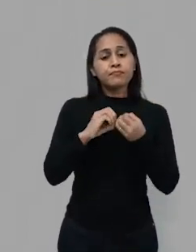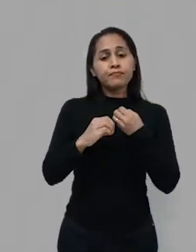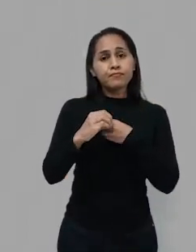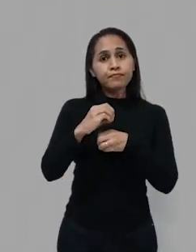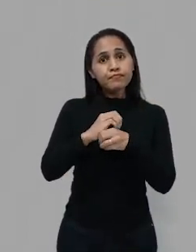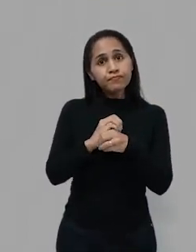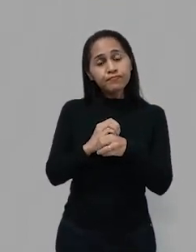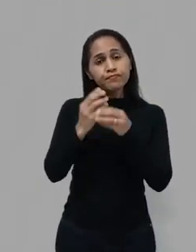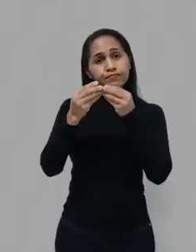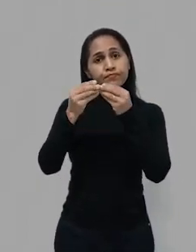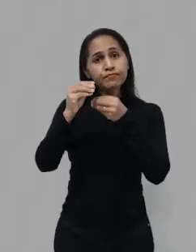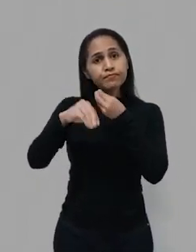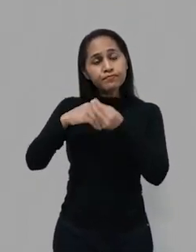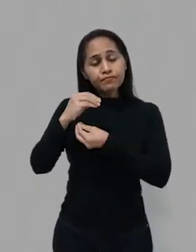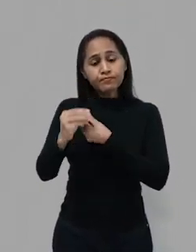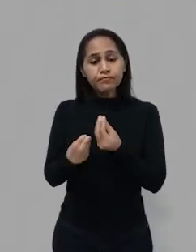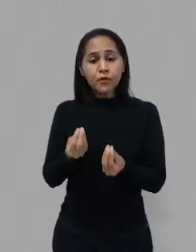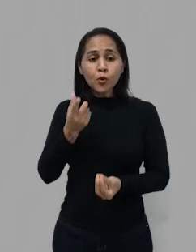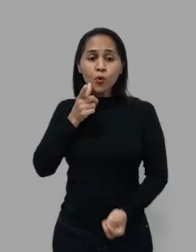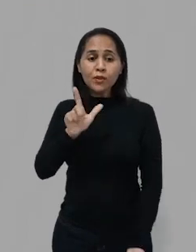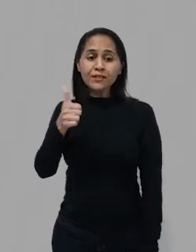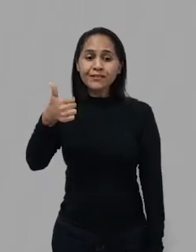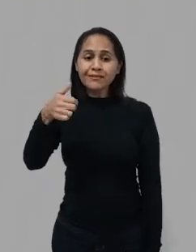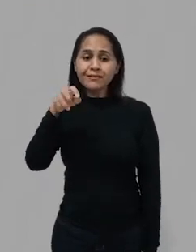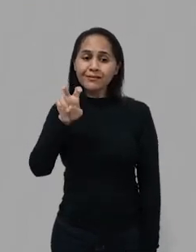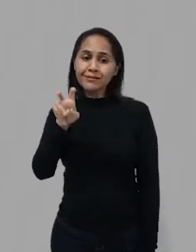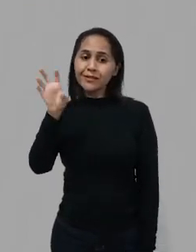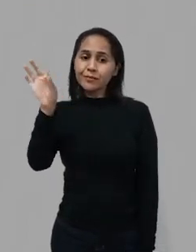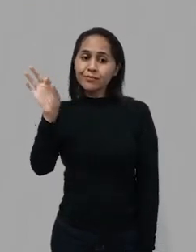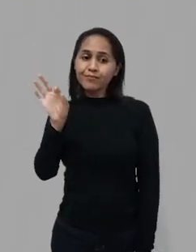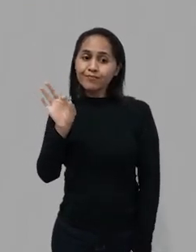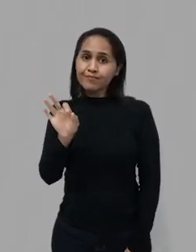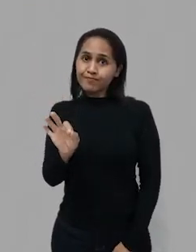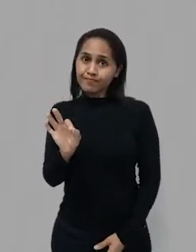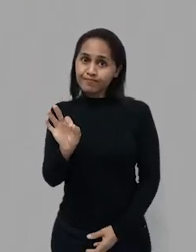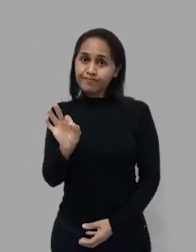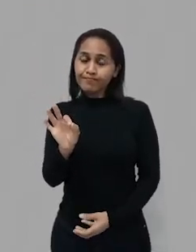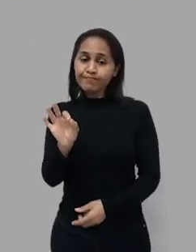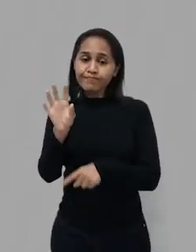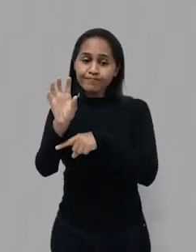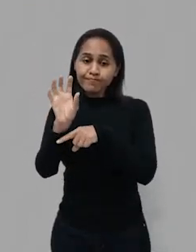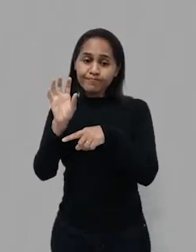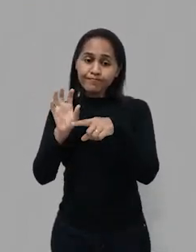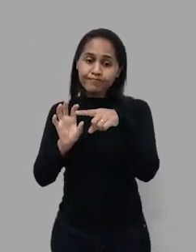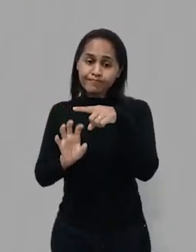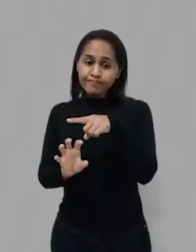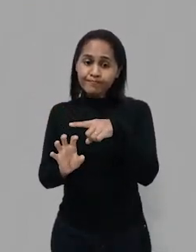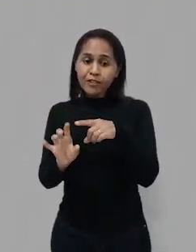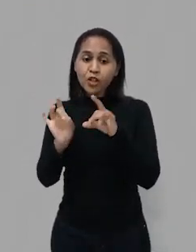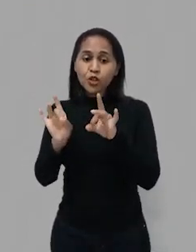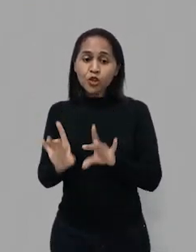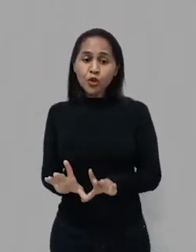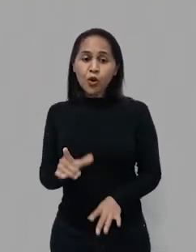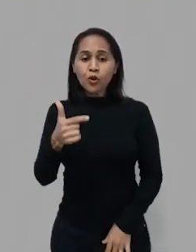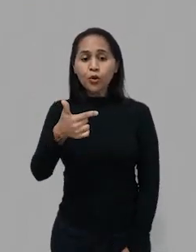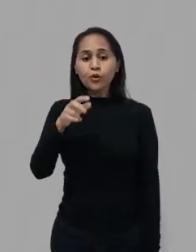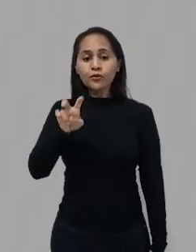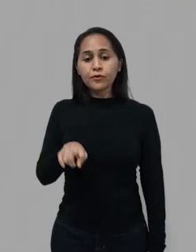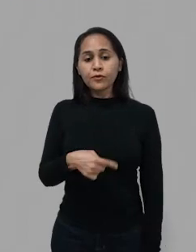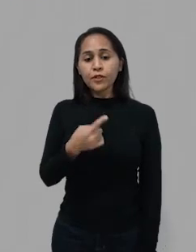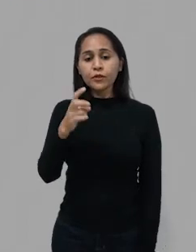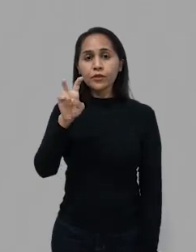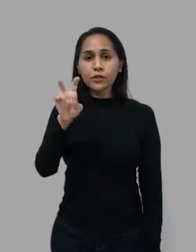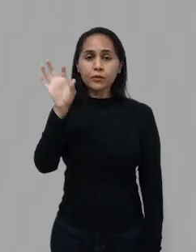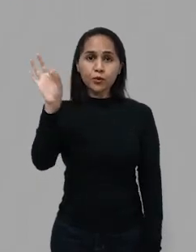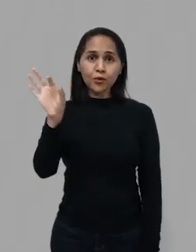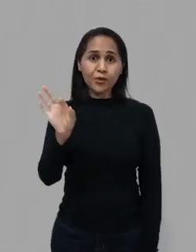apenas 2,5% vão sofrer a ionização. Então, eu lhe pergunto, é um eletrólito